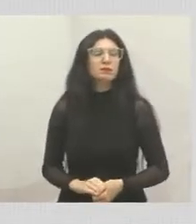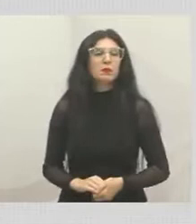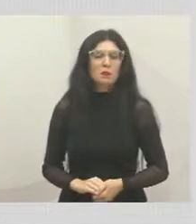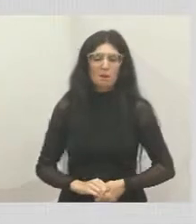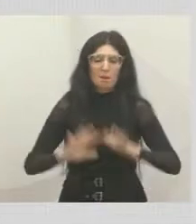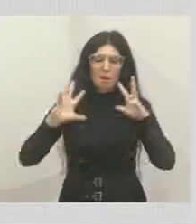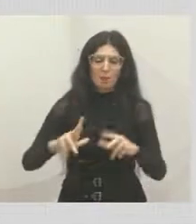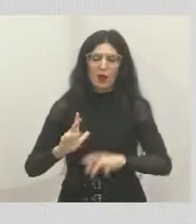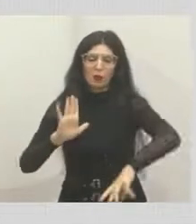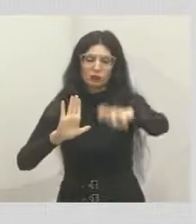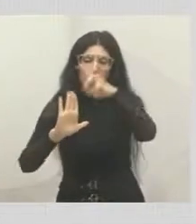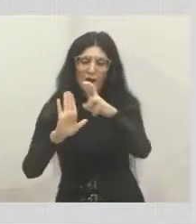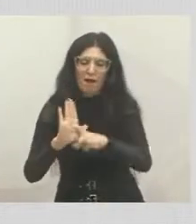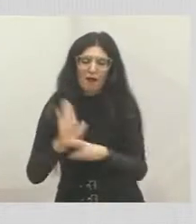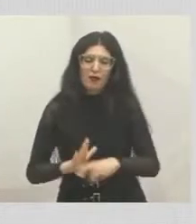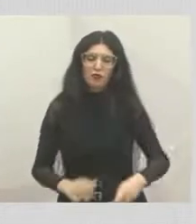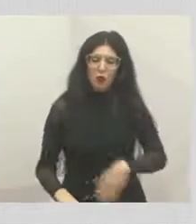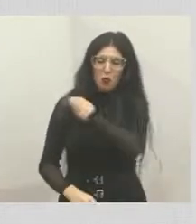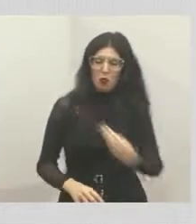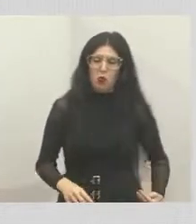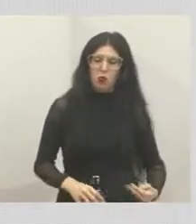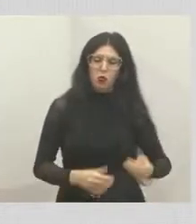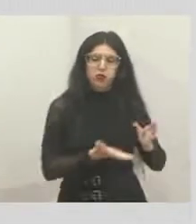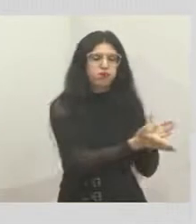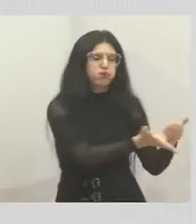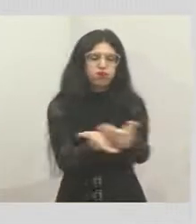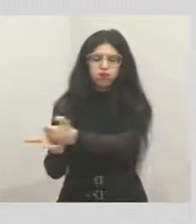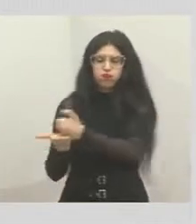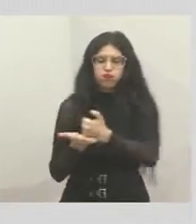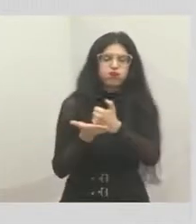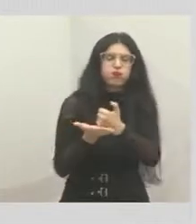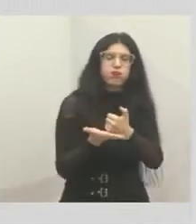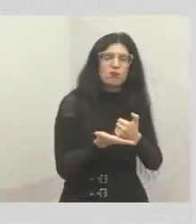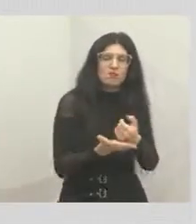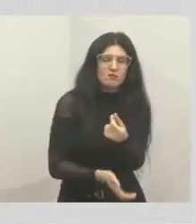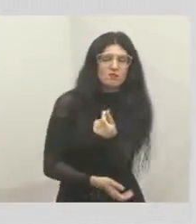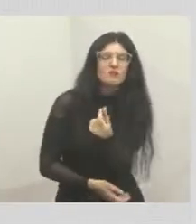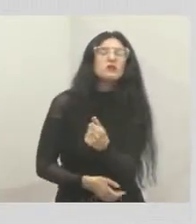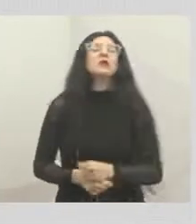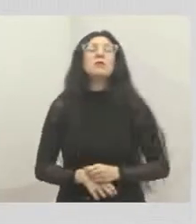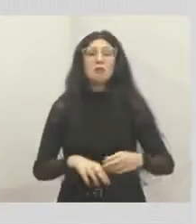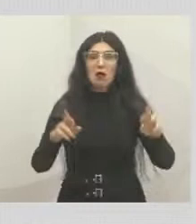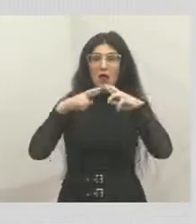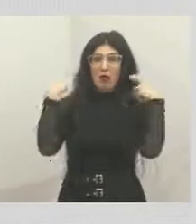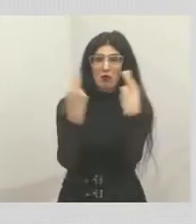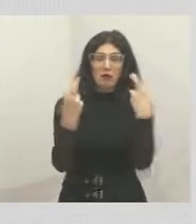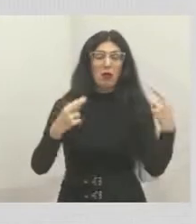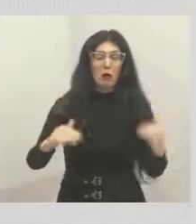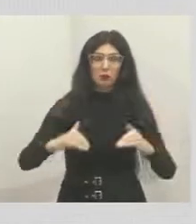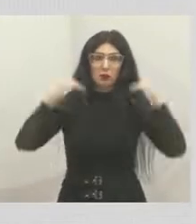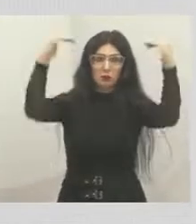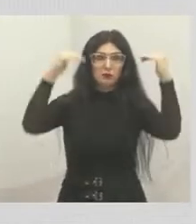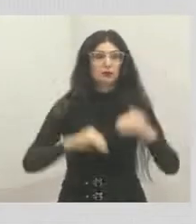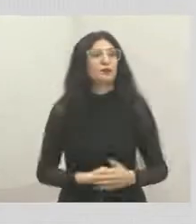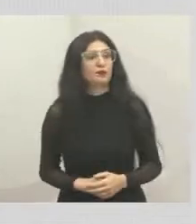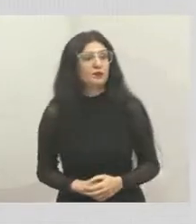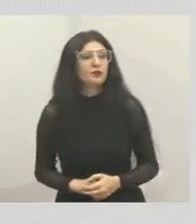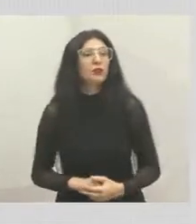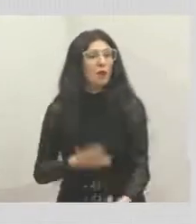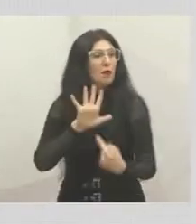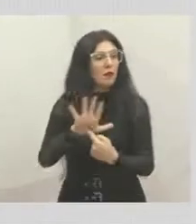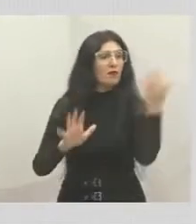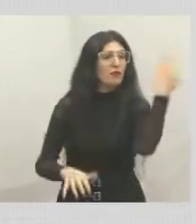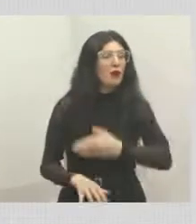metas fiscais de cada quadrimestre em audiência pública na comissão referida no parágrafo